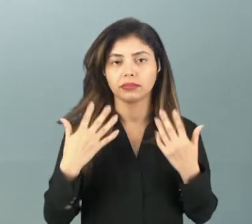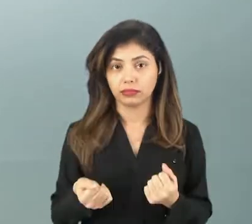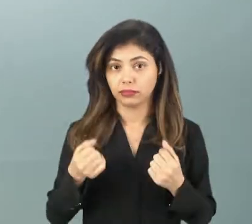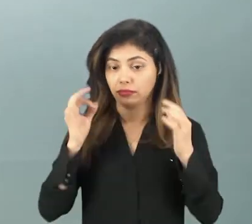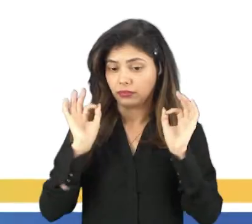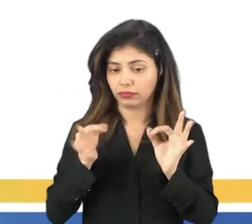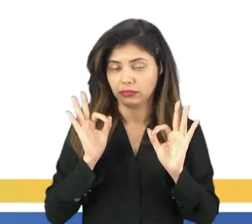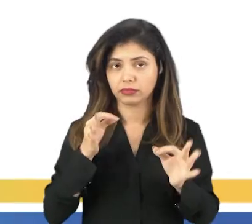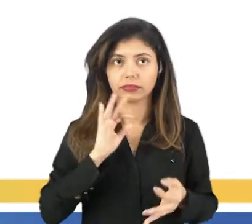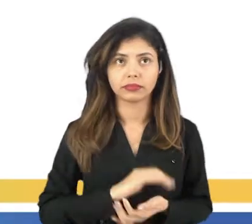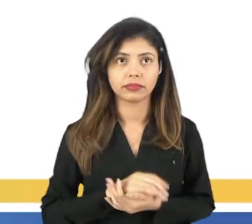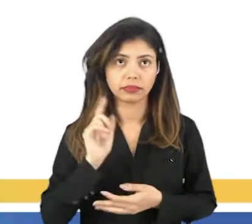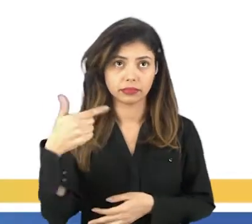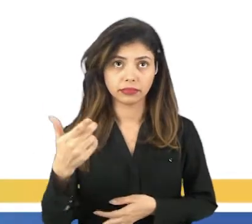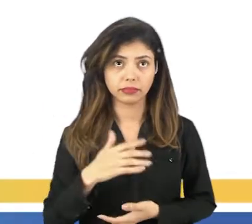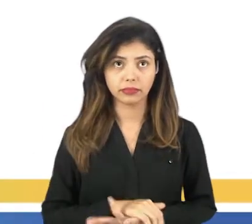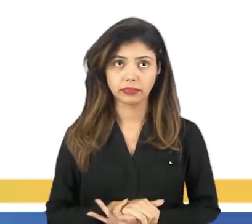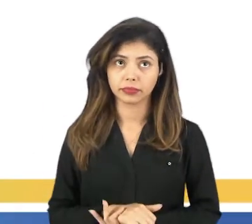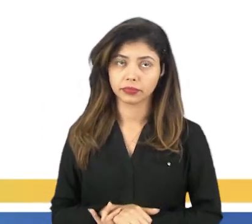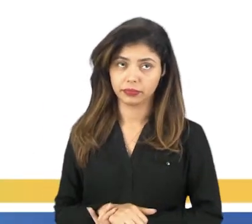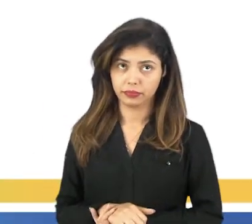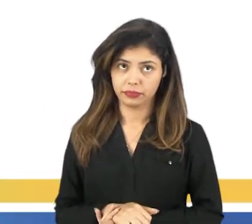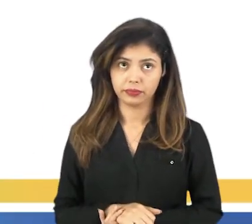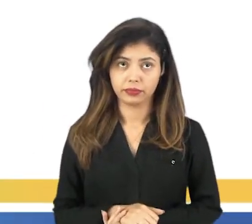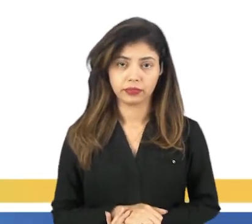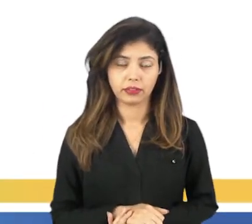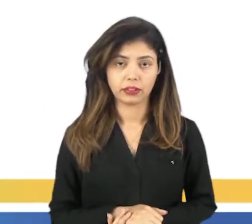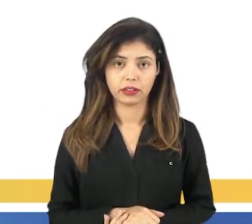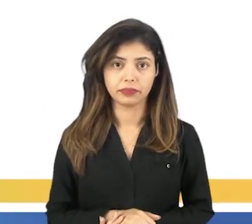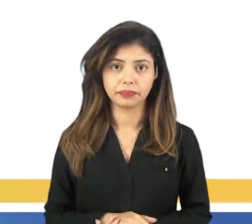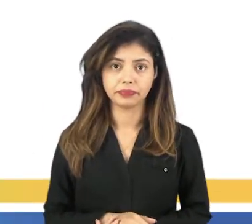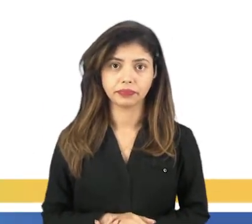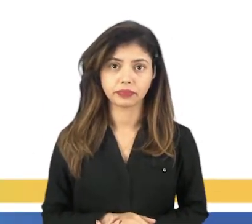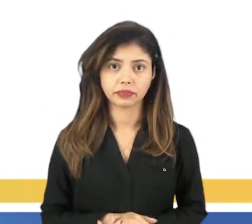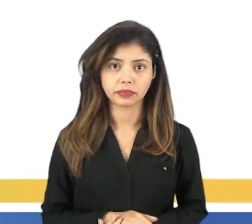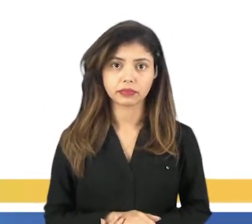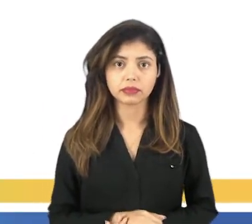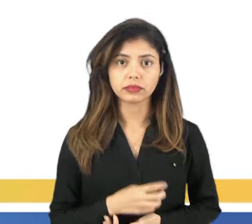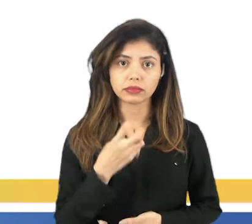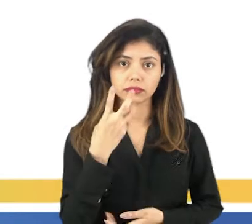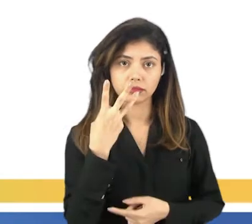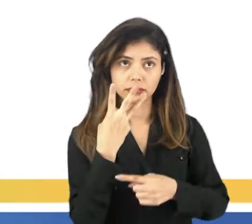é? Vamos para a próxima? Agora eu tenho